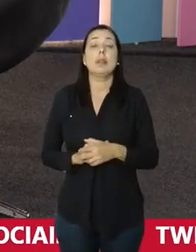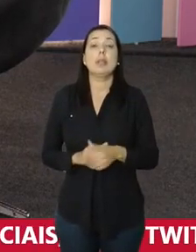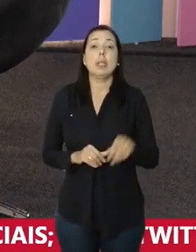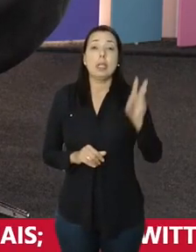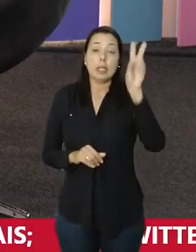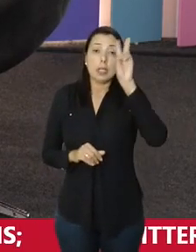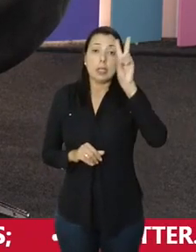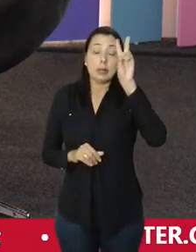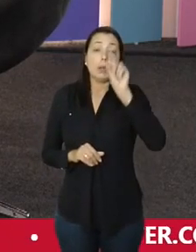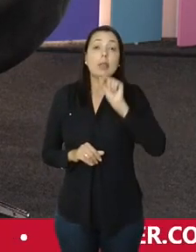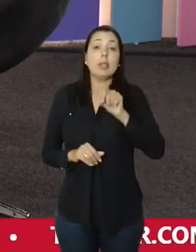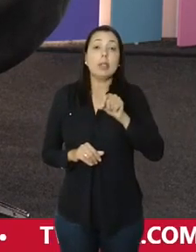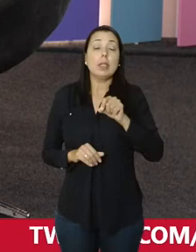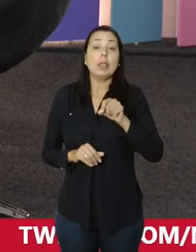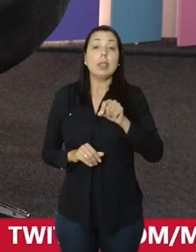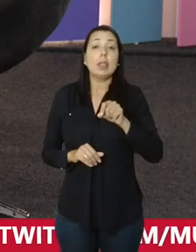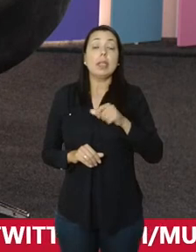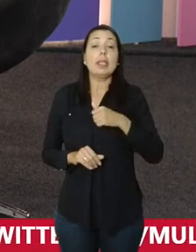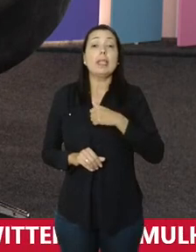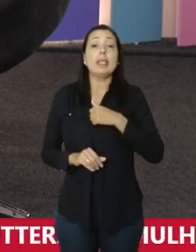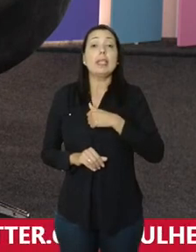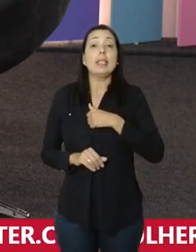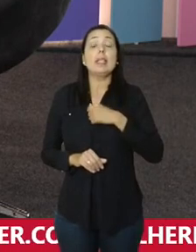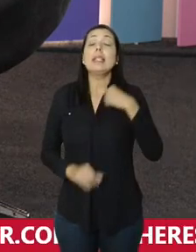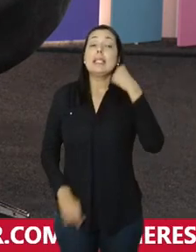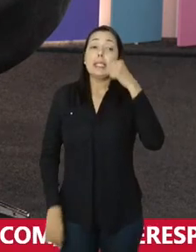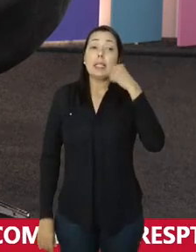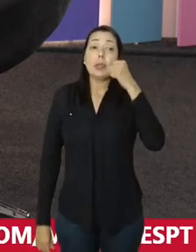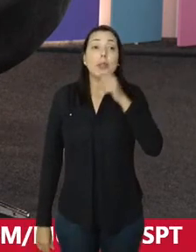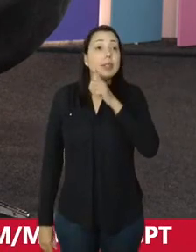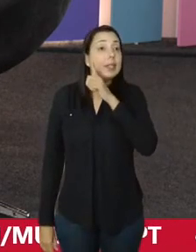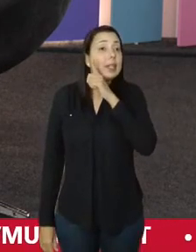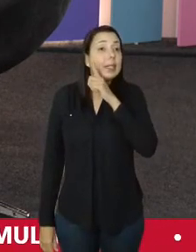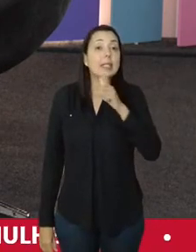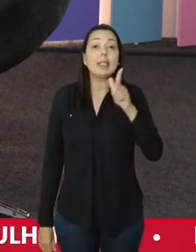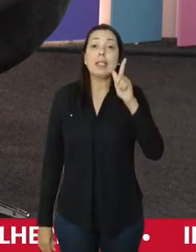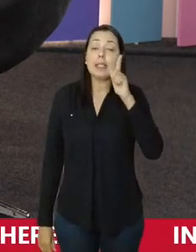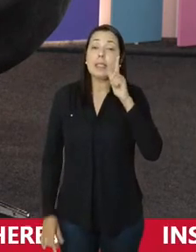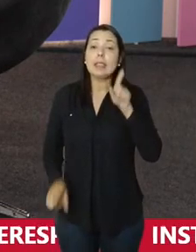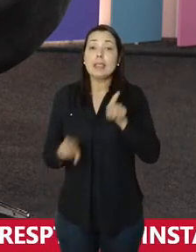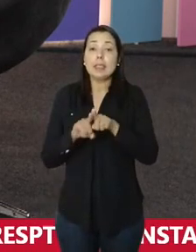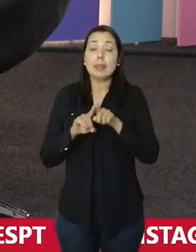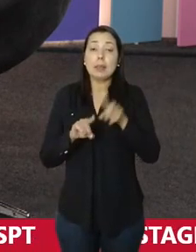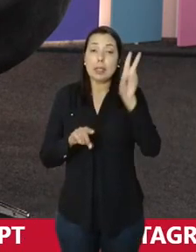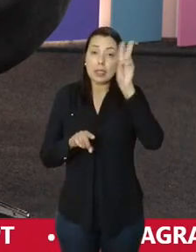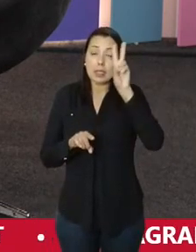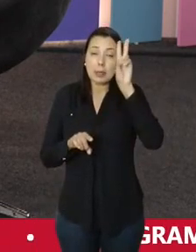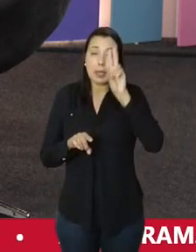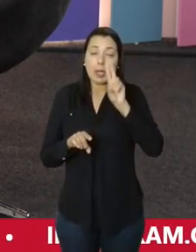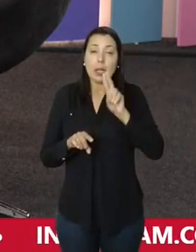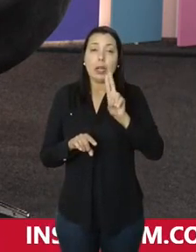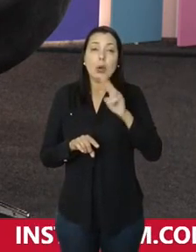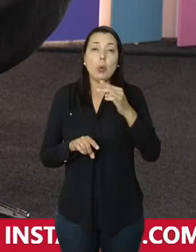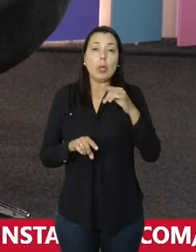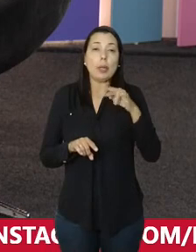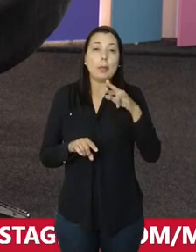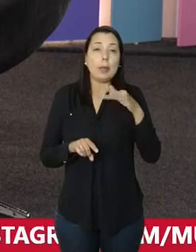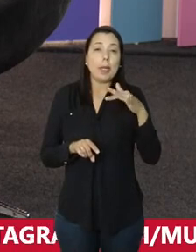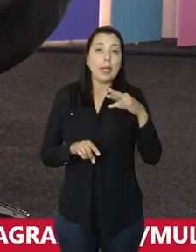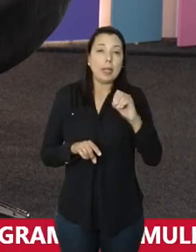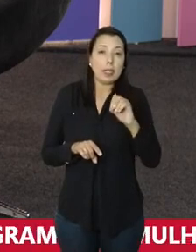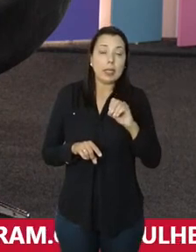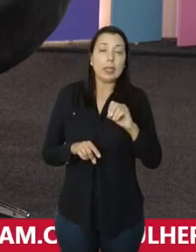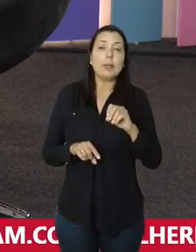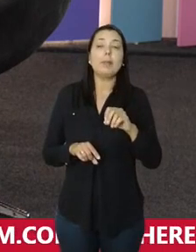lembrar da querida senadora Gleisi, né, lembrar do companheiro Lindenberg,